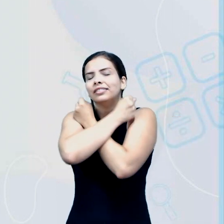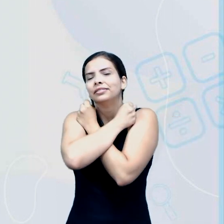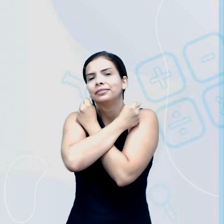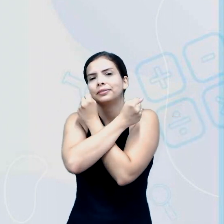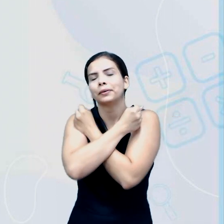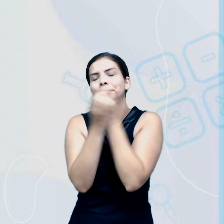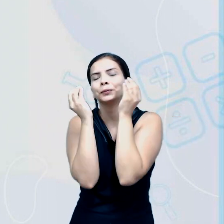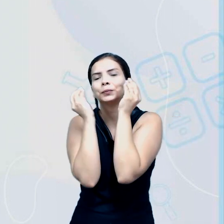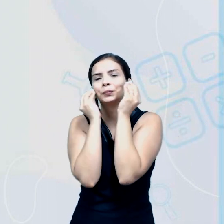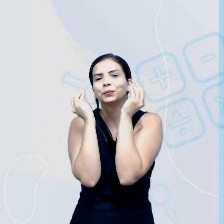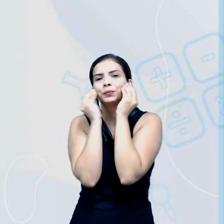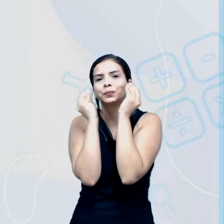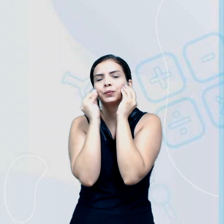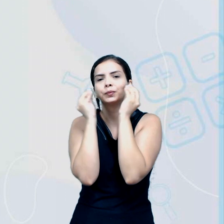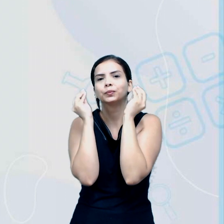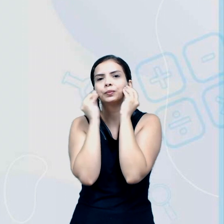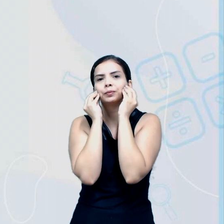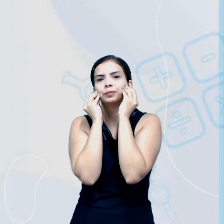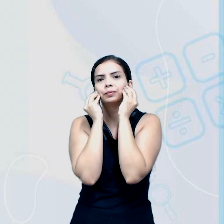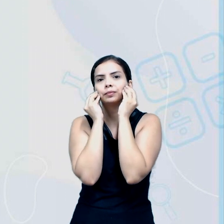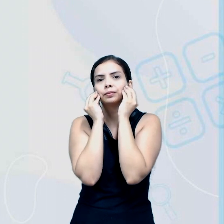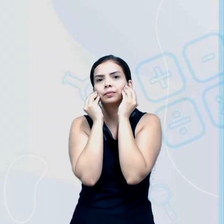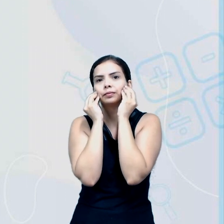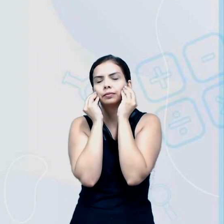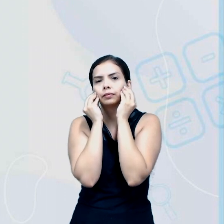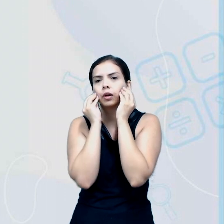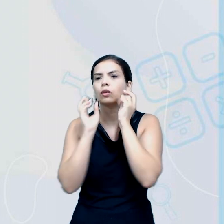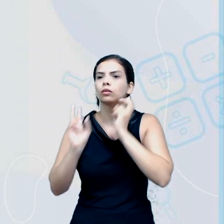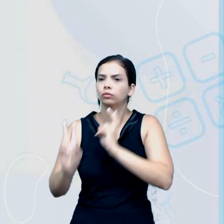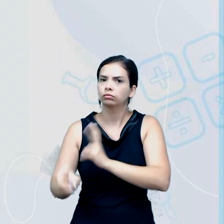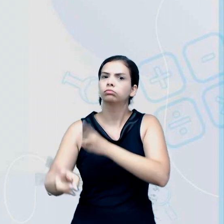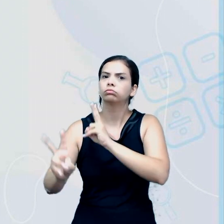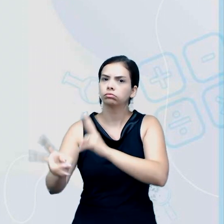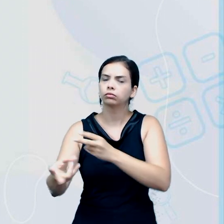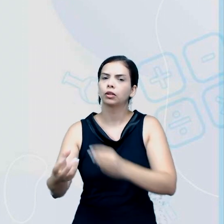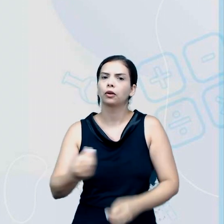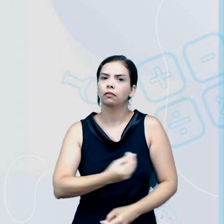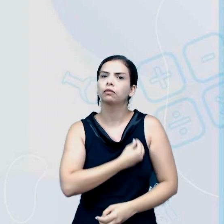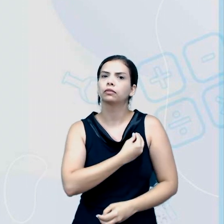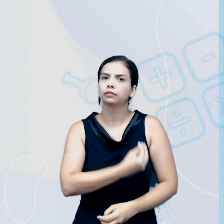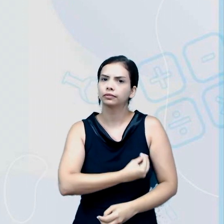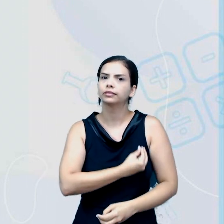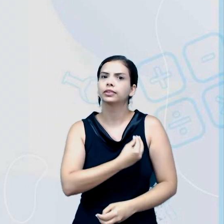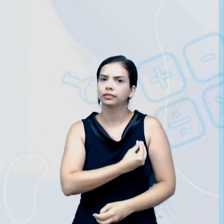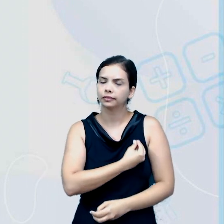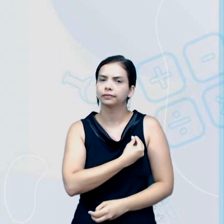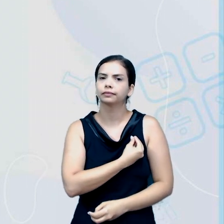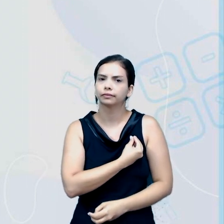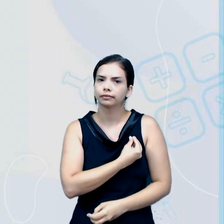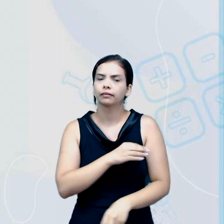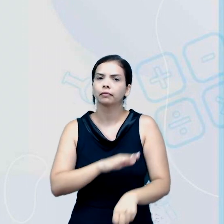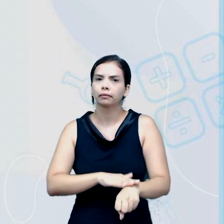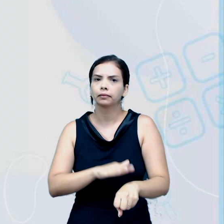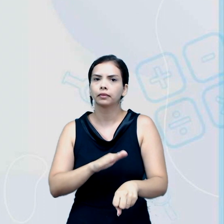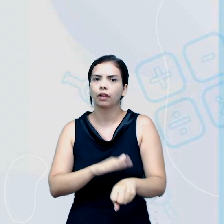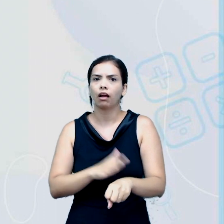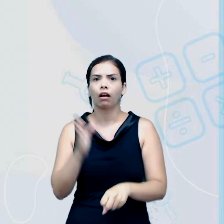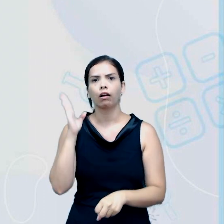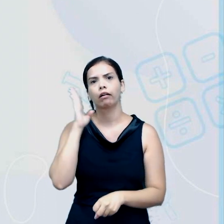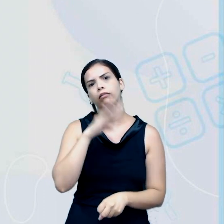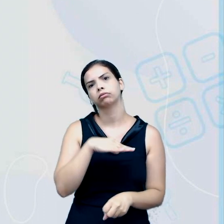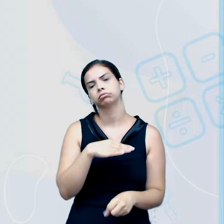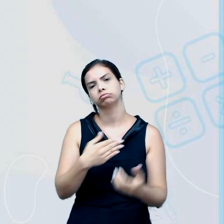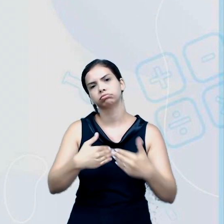deram um beijo o e seguiram suas vidas e nesse momento eles acabaram o